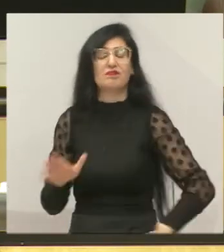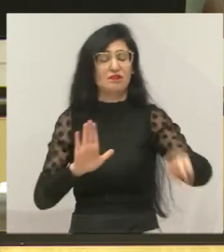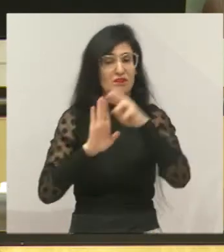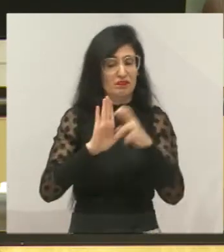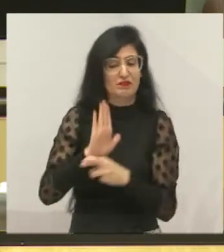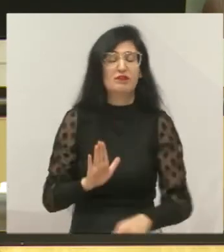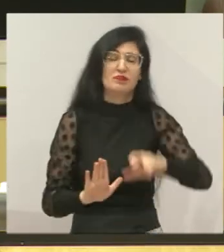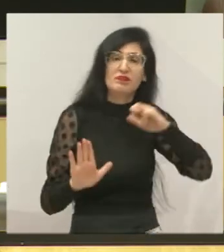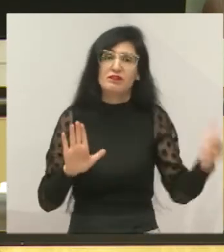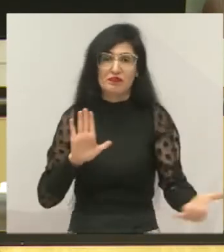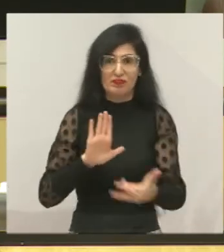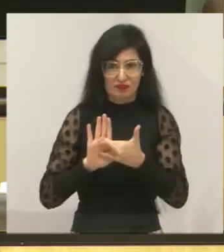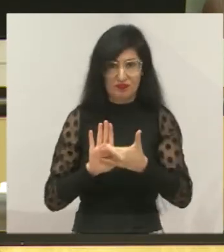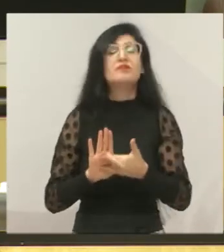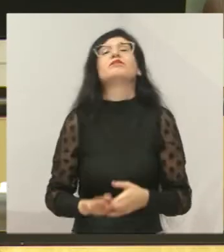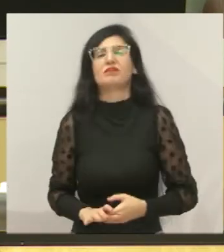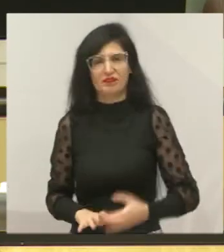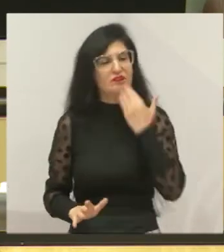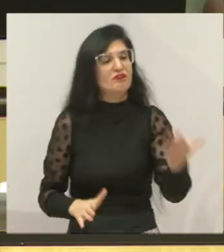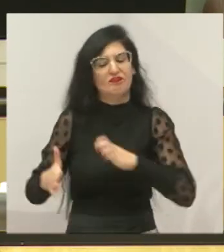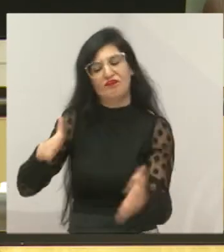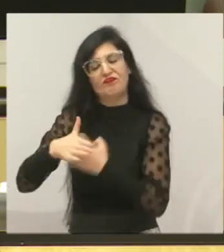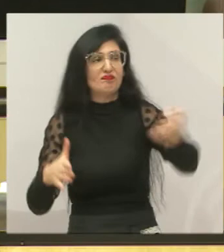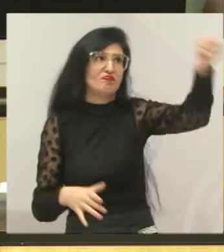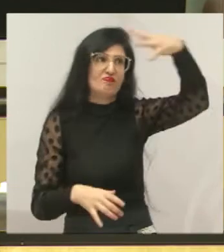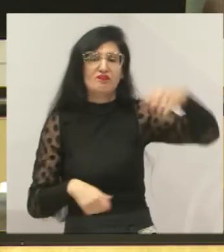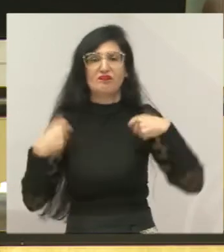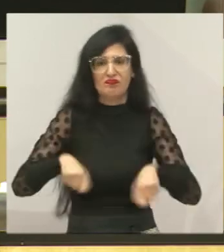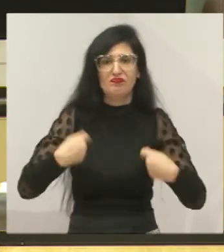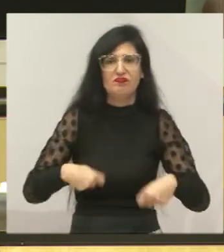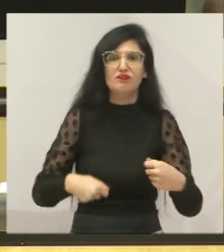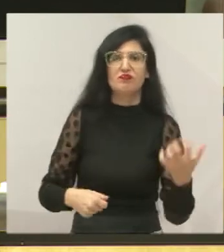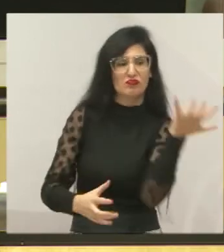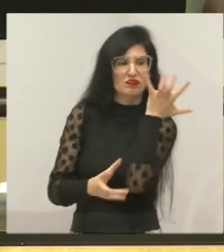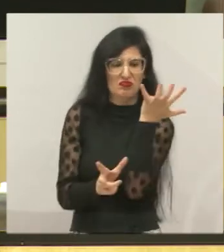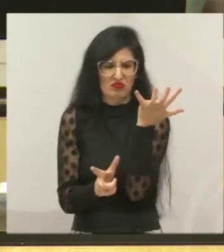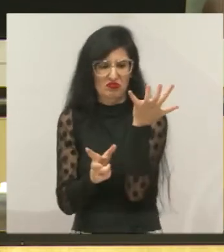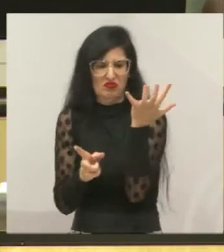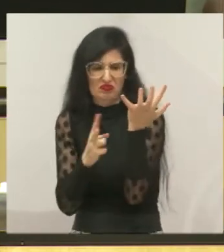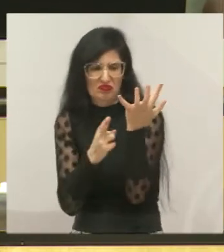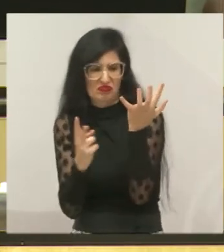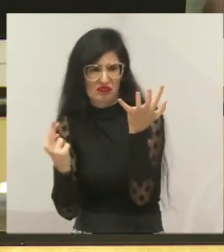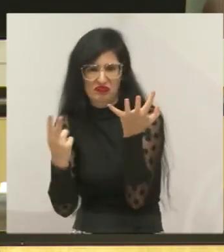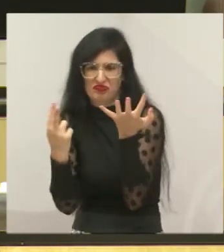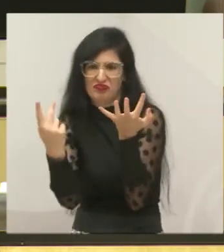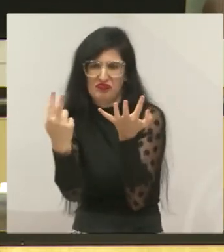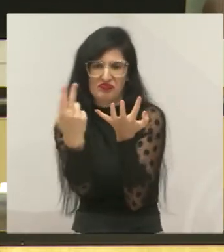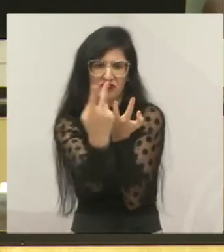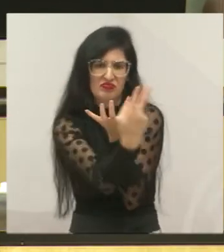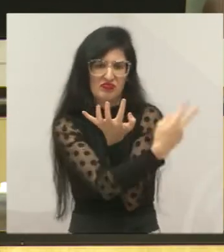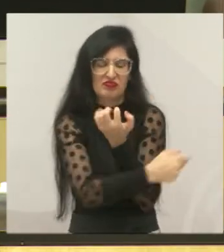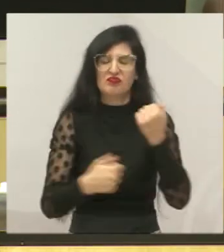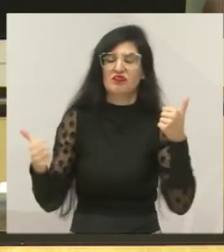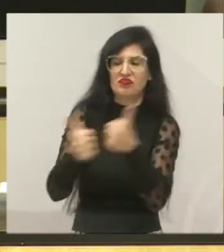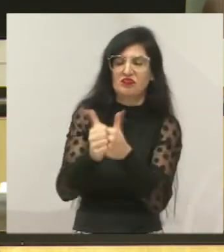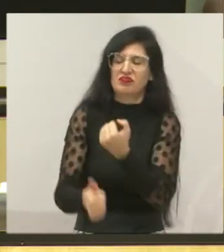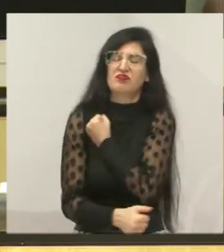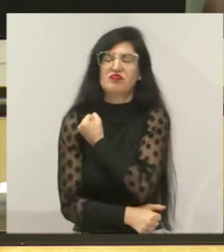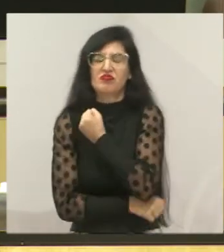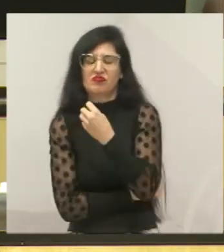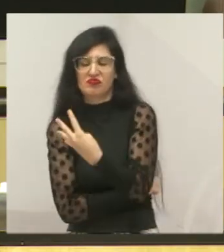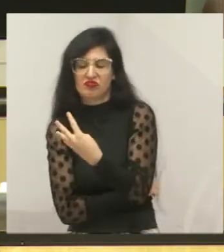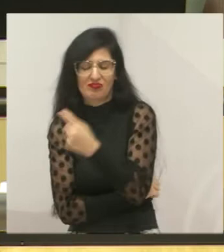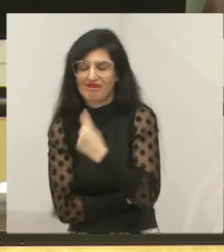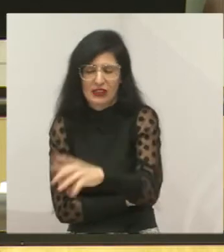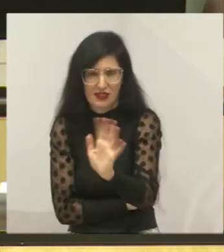as formalidades regimentais, seja oficiada a IDP, solicitando a poda de árvore existente próximo ao número 141 da